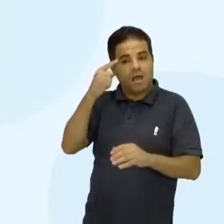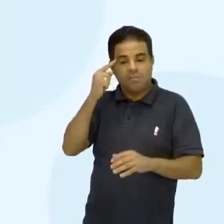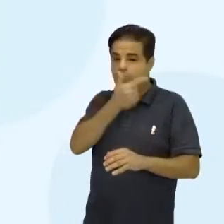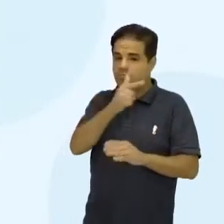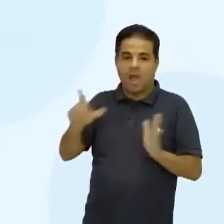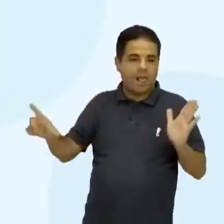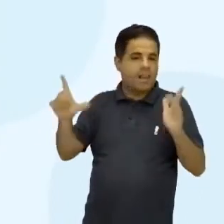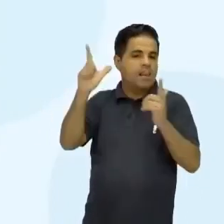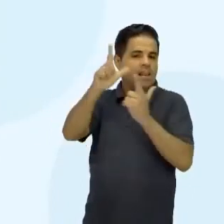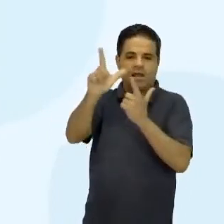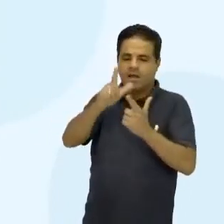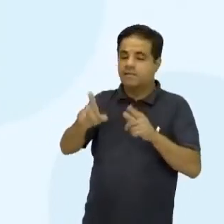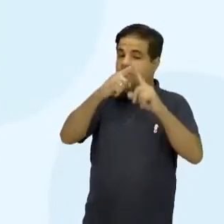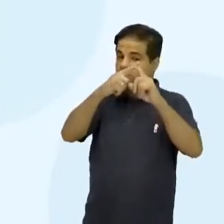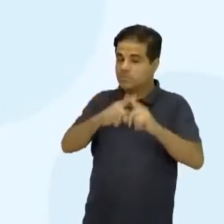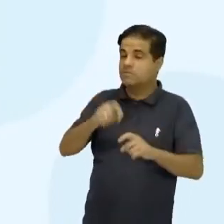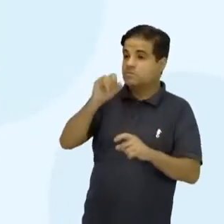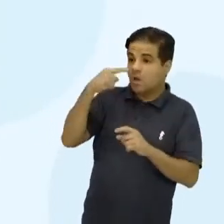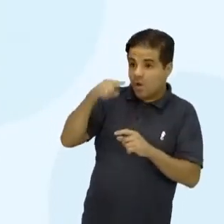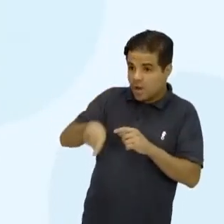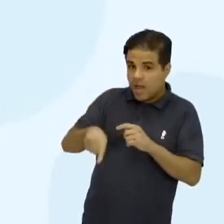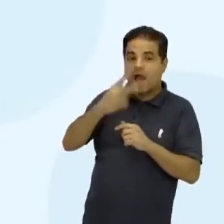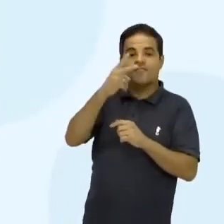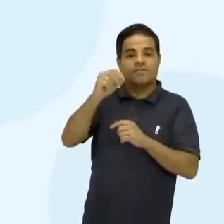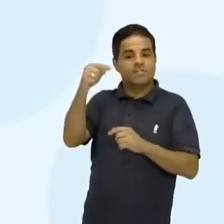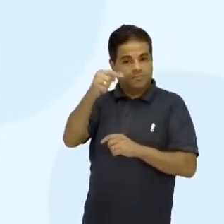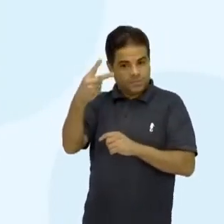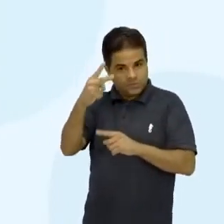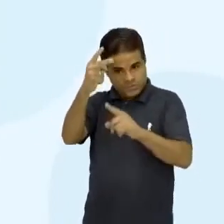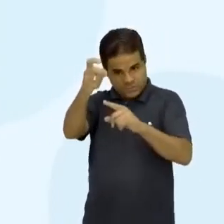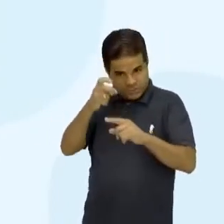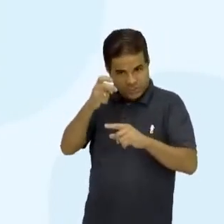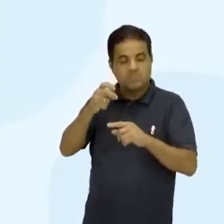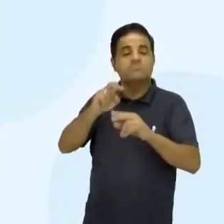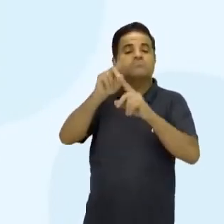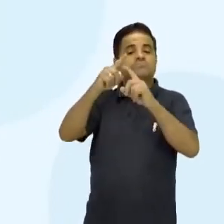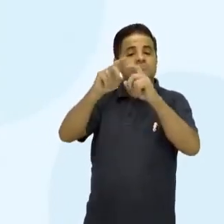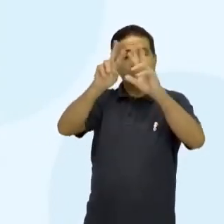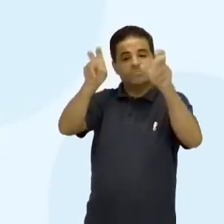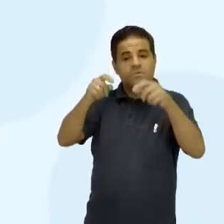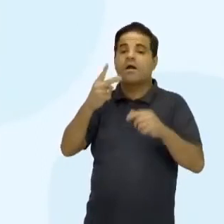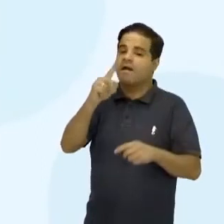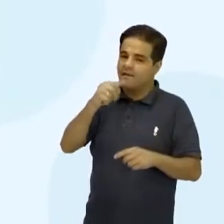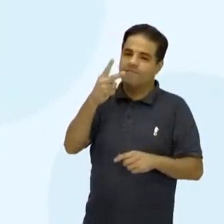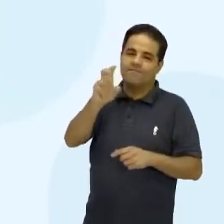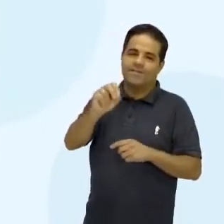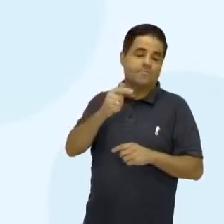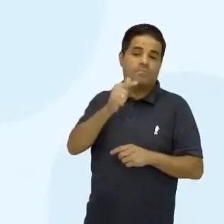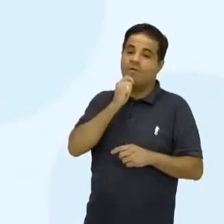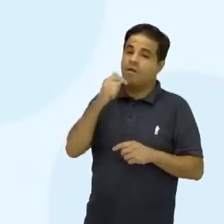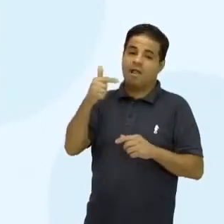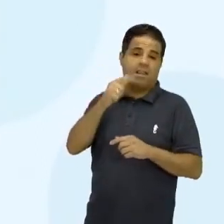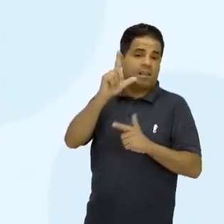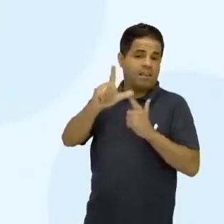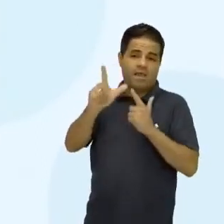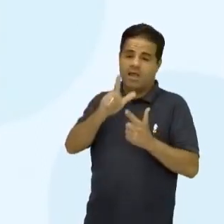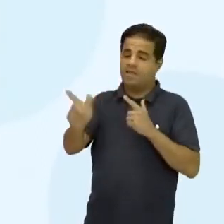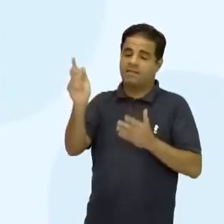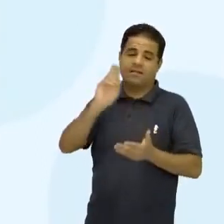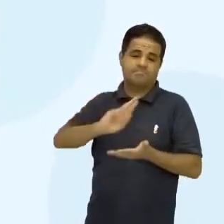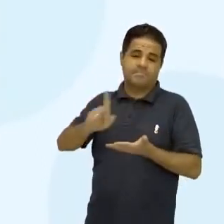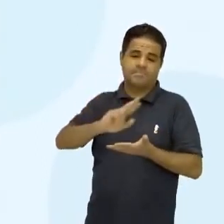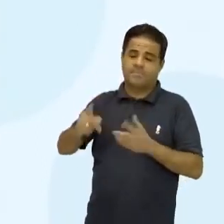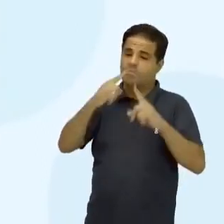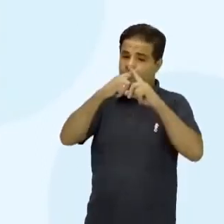tem letra multiplicando. Então, se eu olhar para a função 20 menos 2x, o termo independente é o 20, porque não tem nenhuma letra